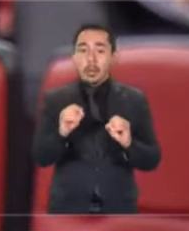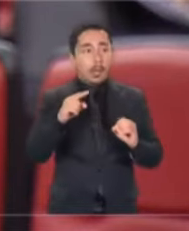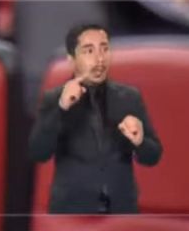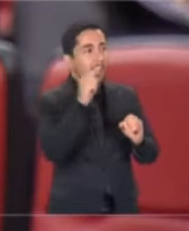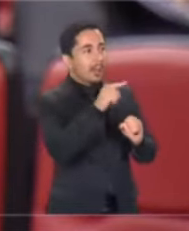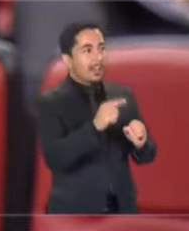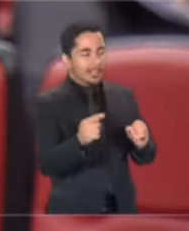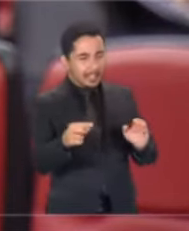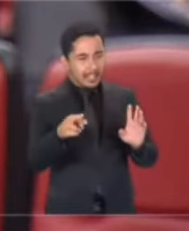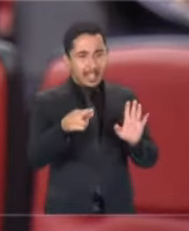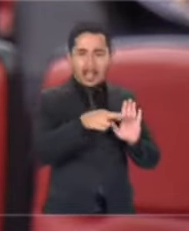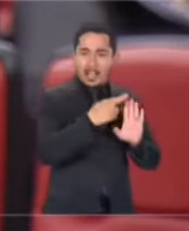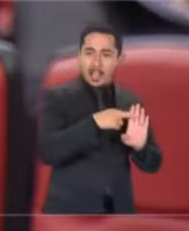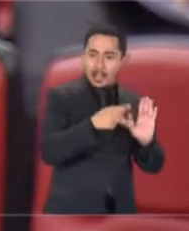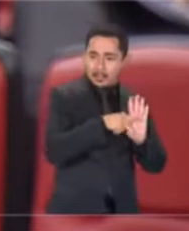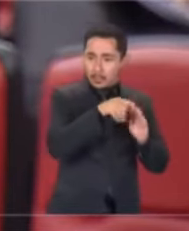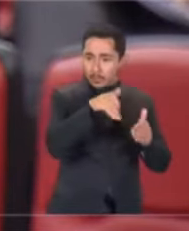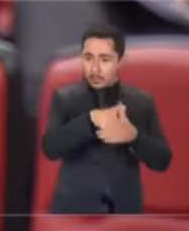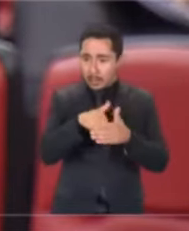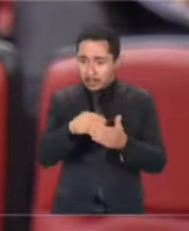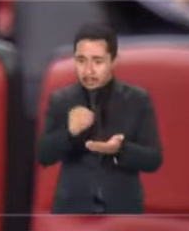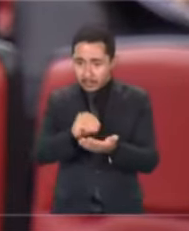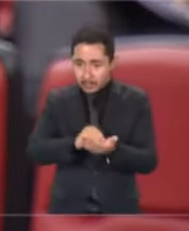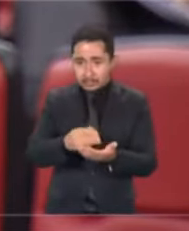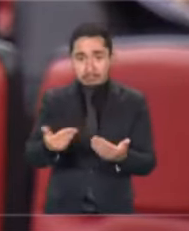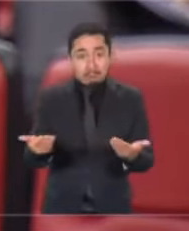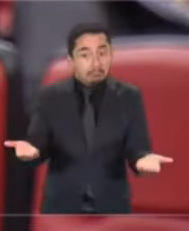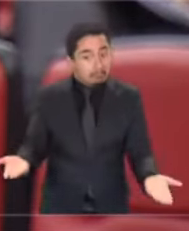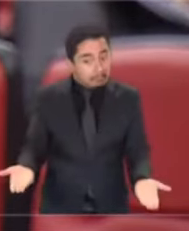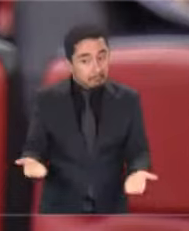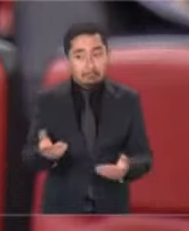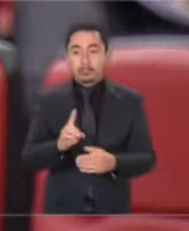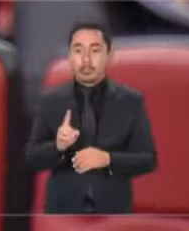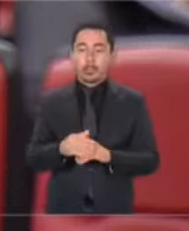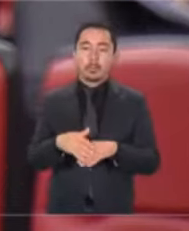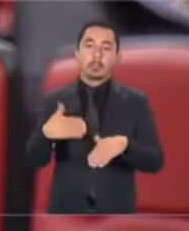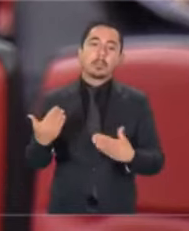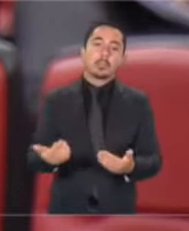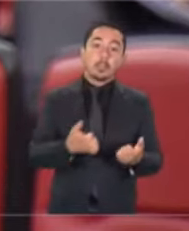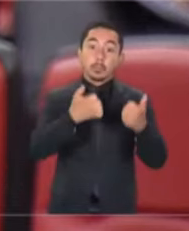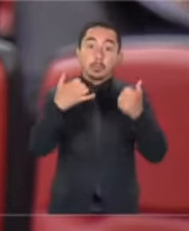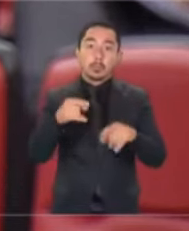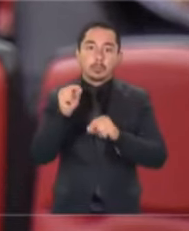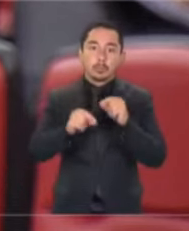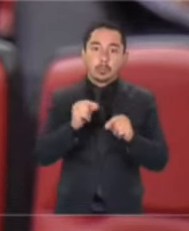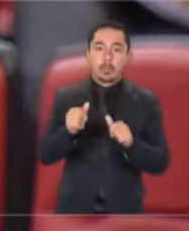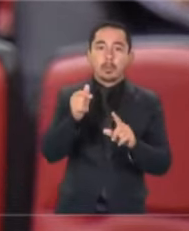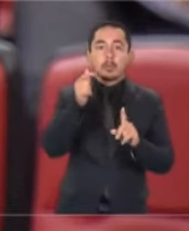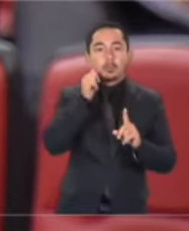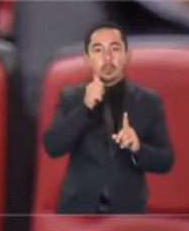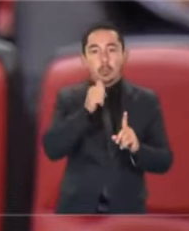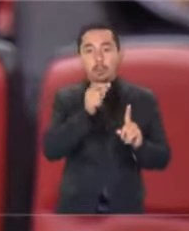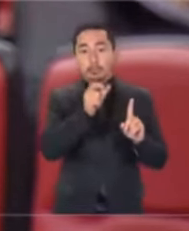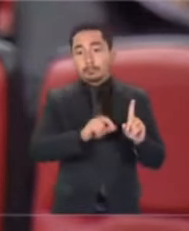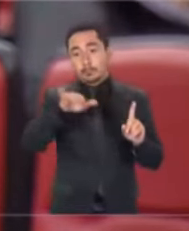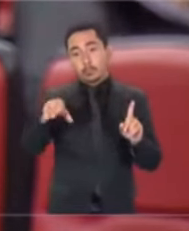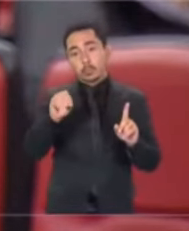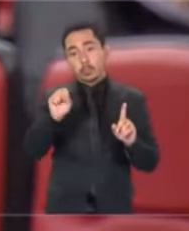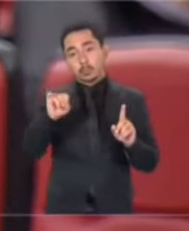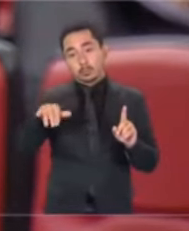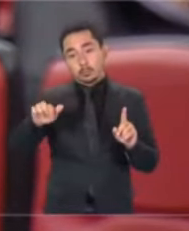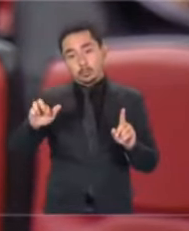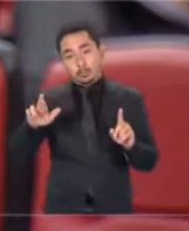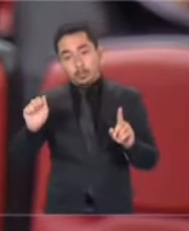às regras eleitorais. E em relação à prestação de contas, excelência, a senhora Josimara foi categórica em seu depoimento no sentido de que tão